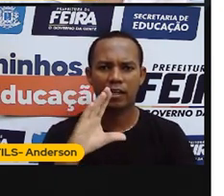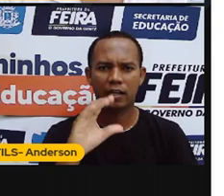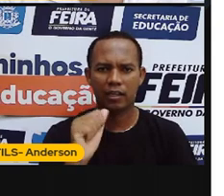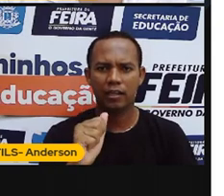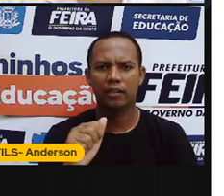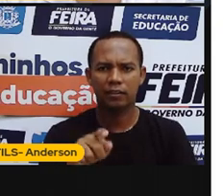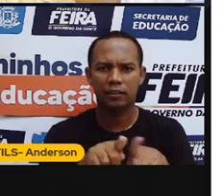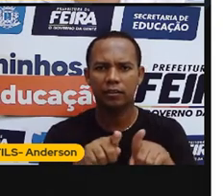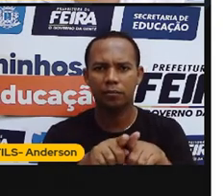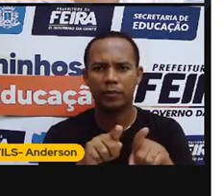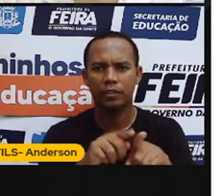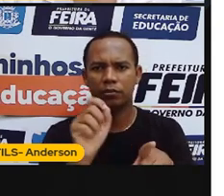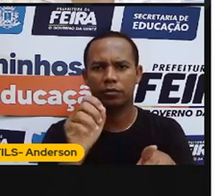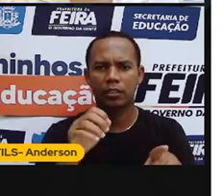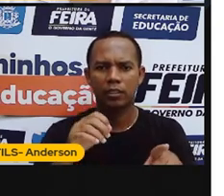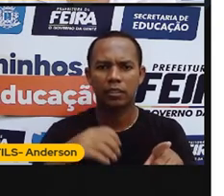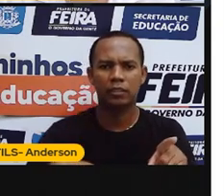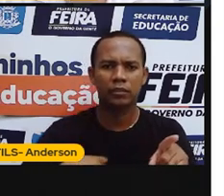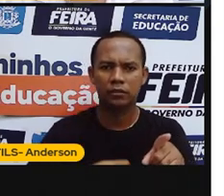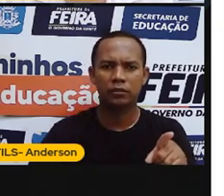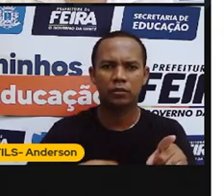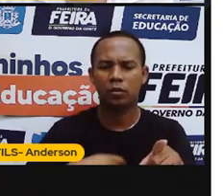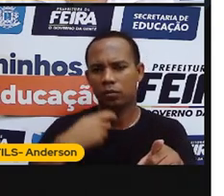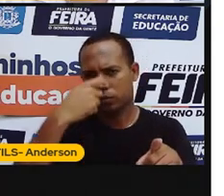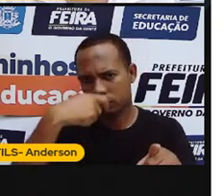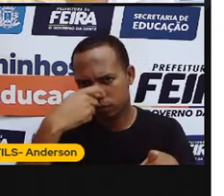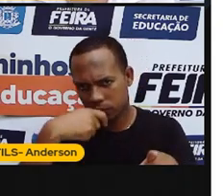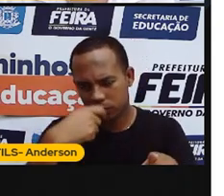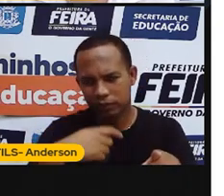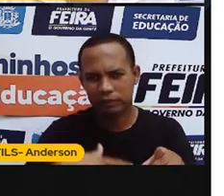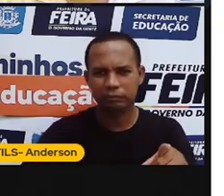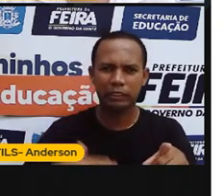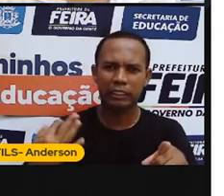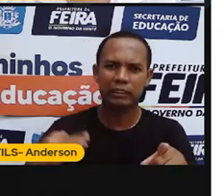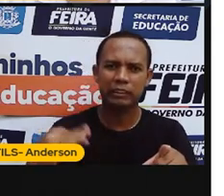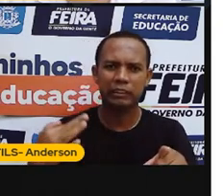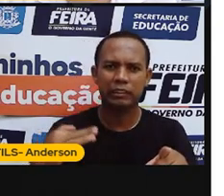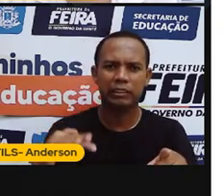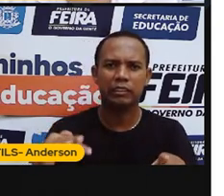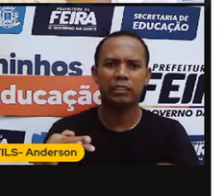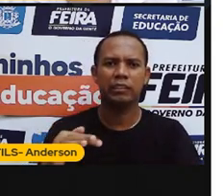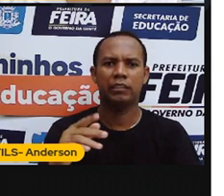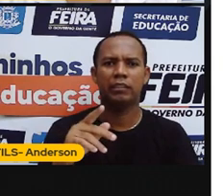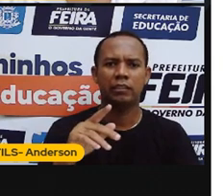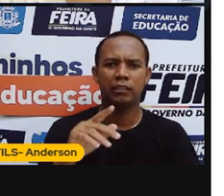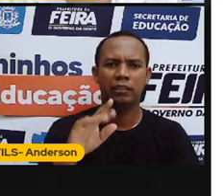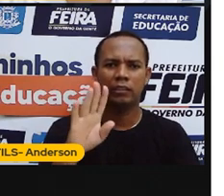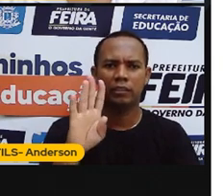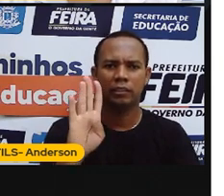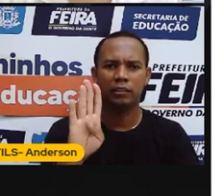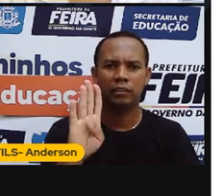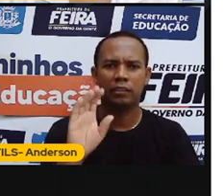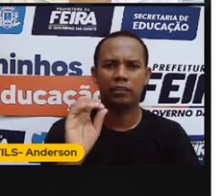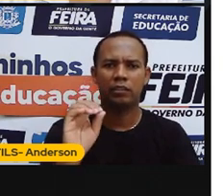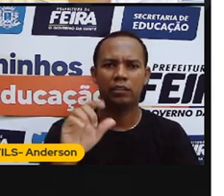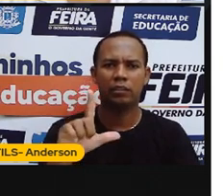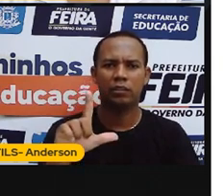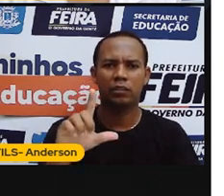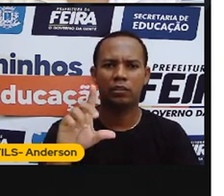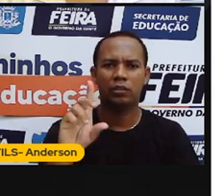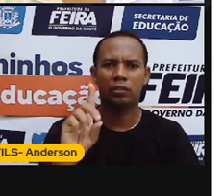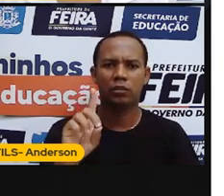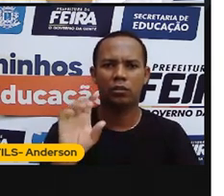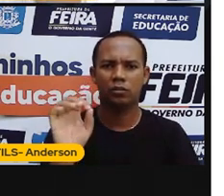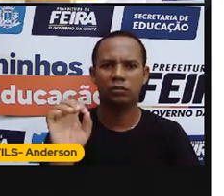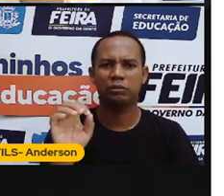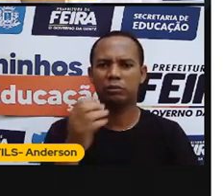hibisco, que tem uma função diurética, ou do boldo, que é digestivo, que fica aqui o meu relato que o chá de boldo é horrível. Né, mas